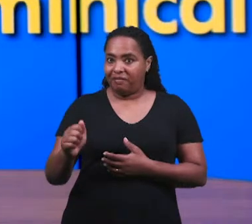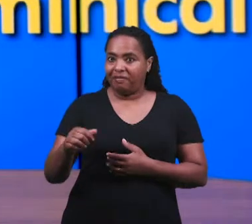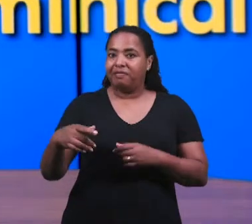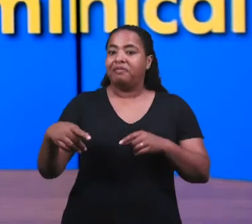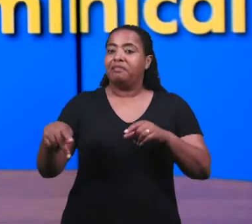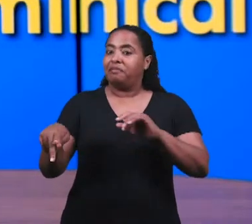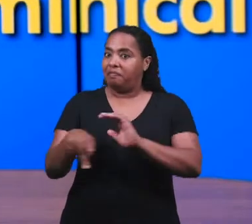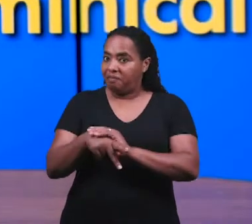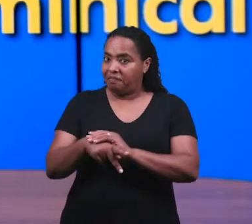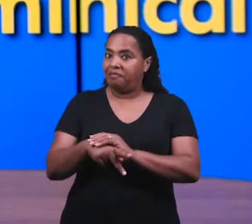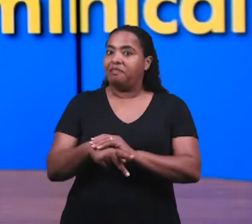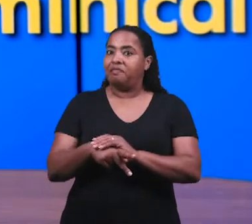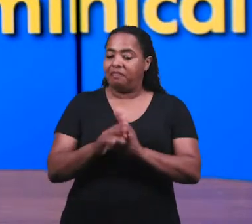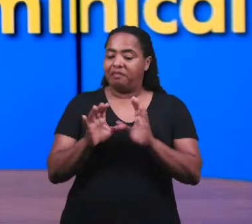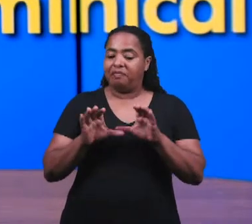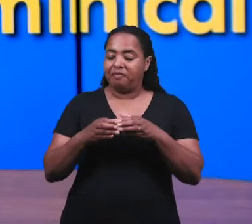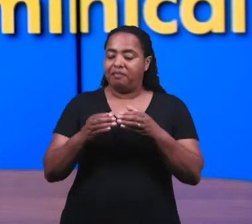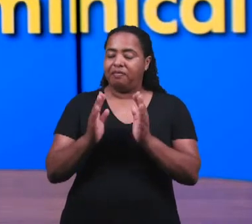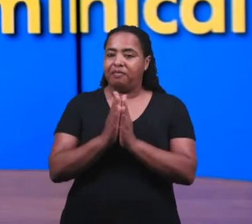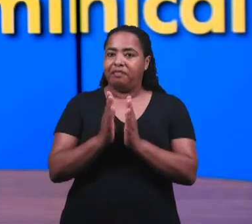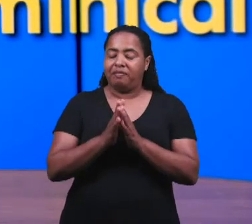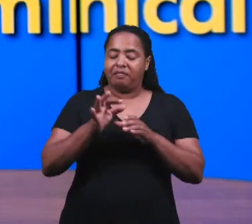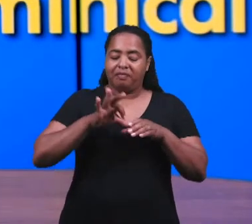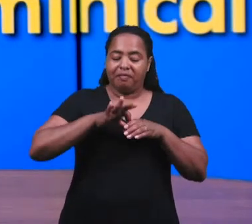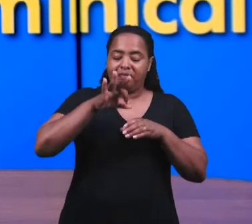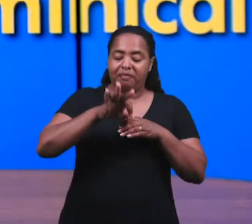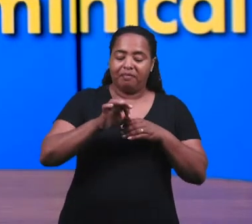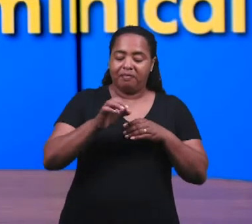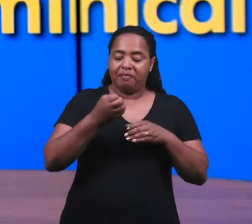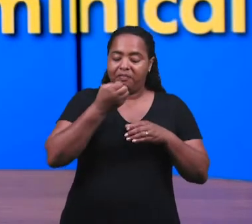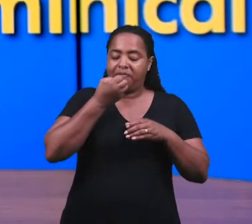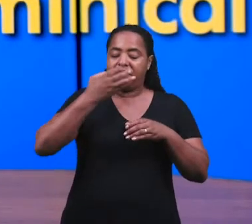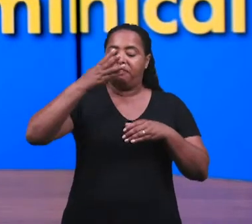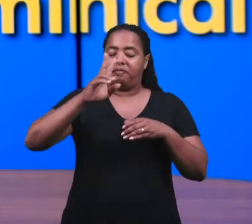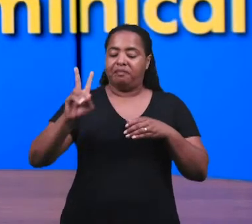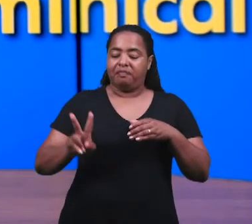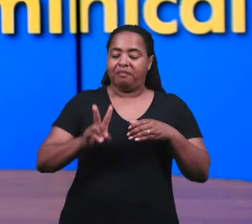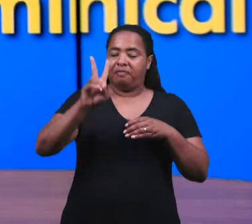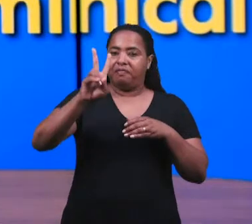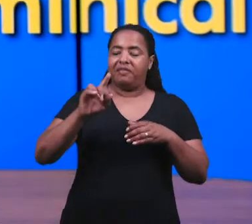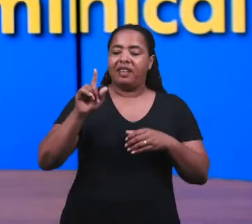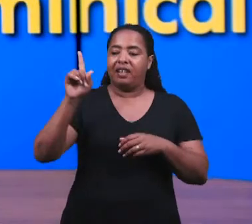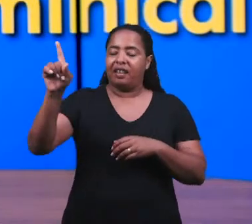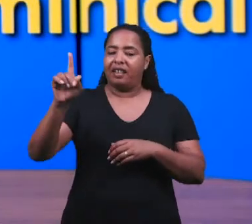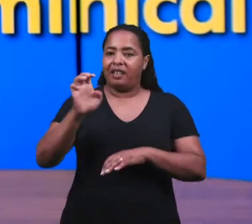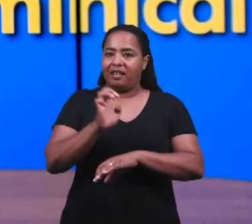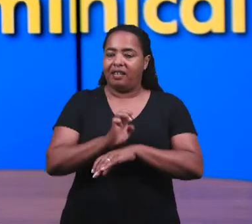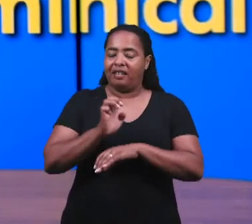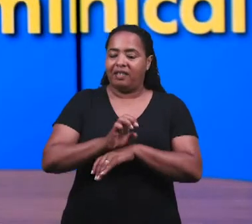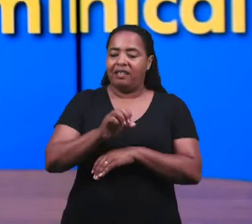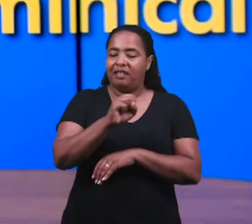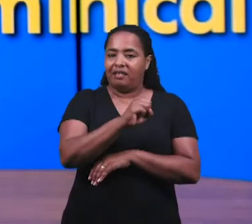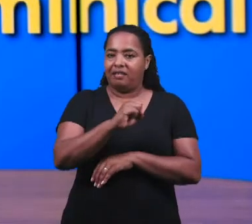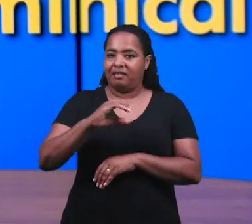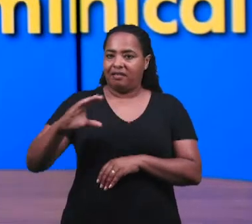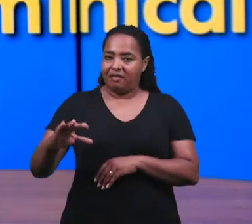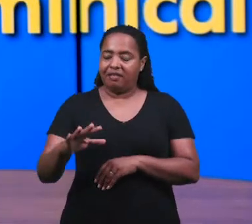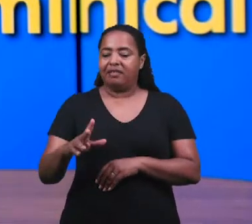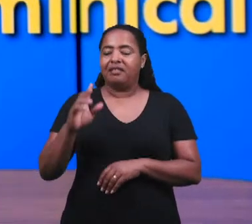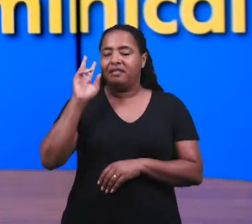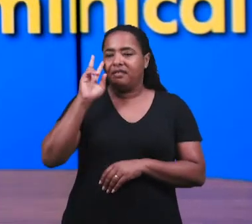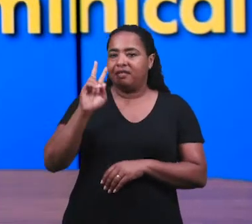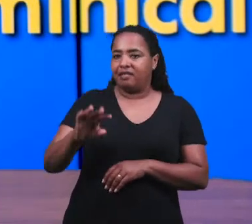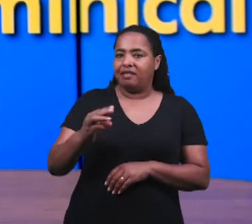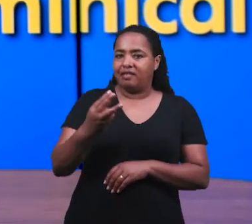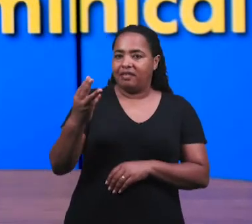grupo de oração Sementes Preciosas, ali na nossa no nosso estado de Santa Catarina. Vamos ouvir então essas